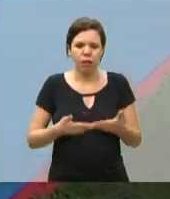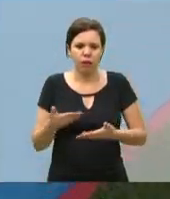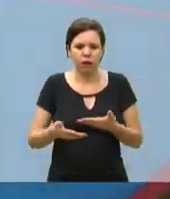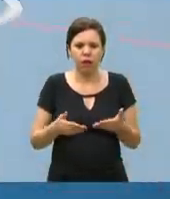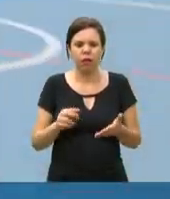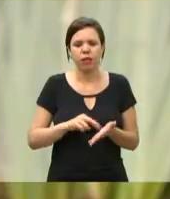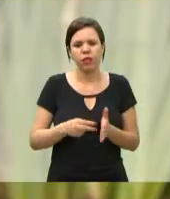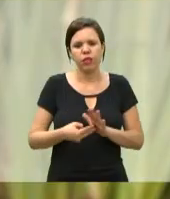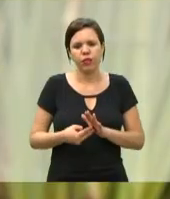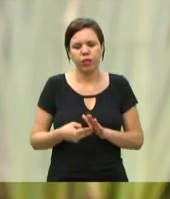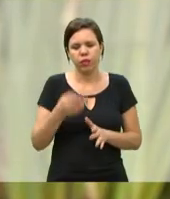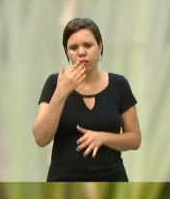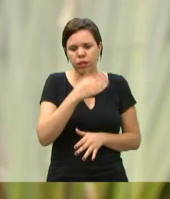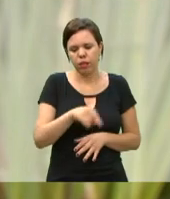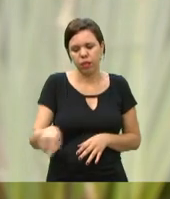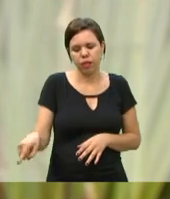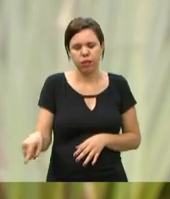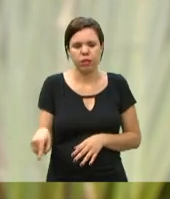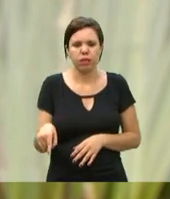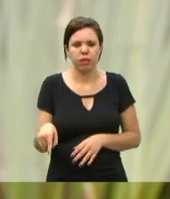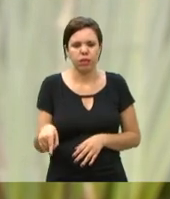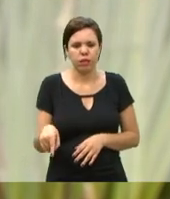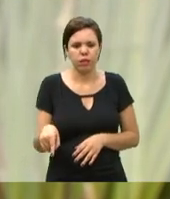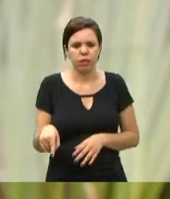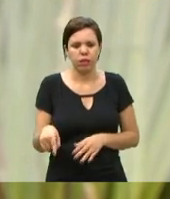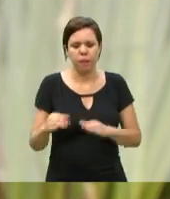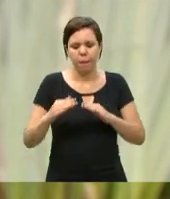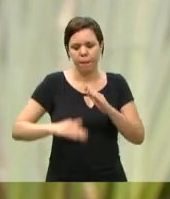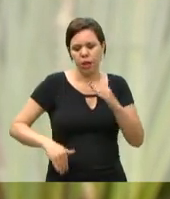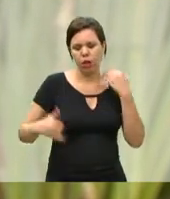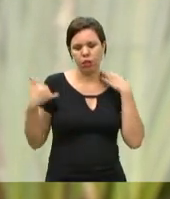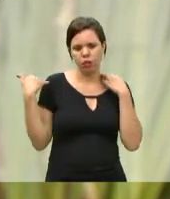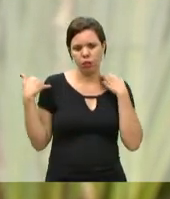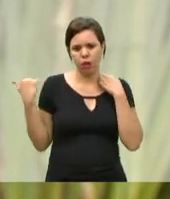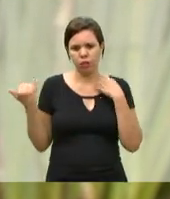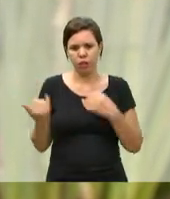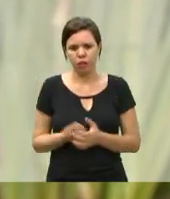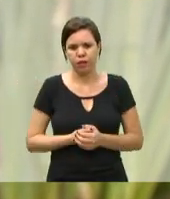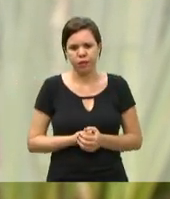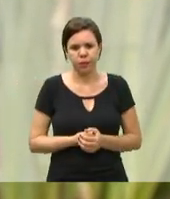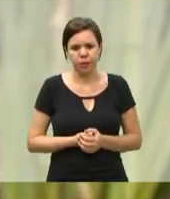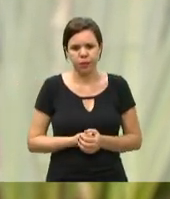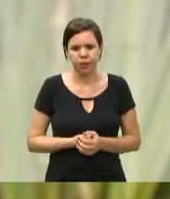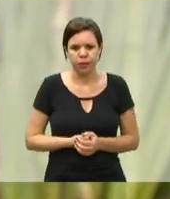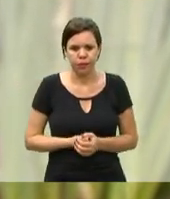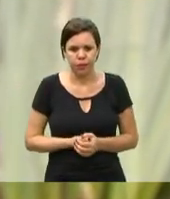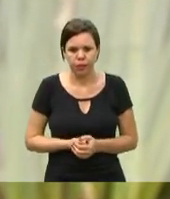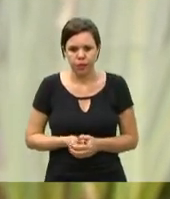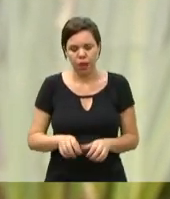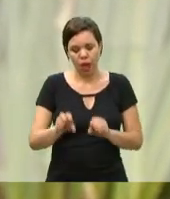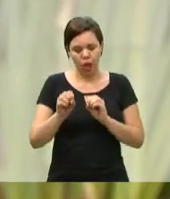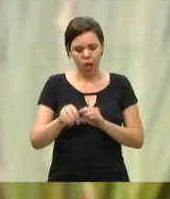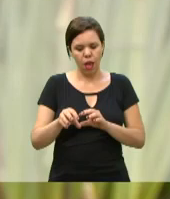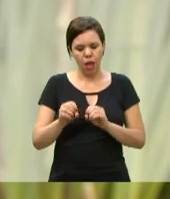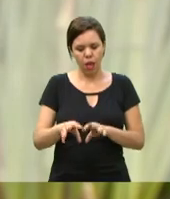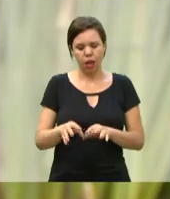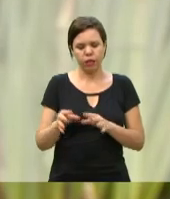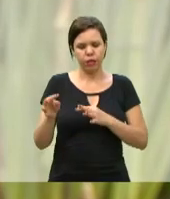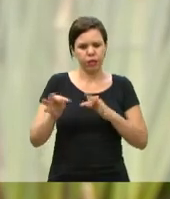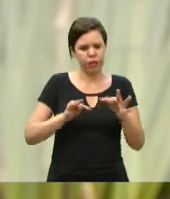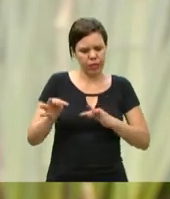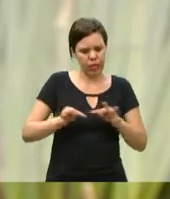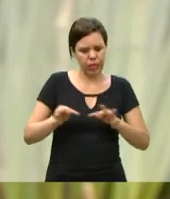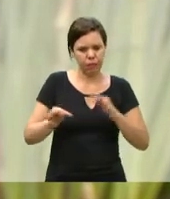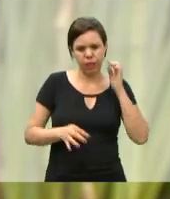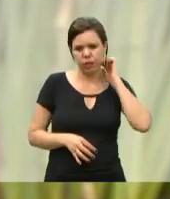estimulação precoce? São crianças menores de 4 anos. É uma educação ou um